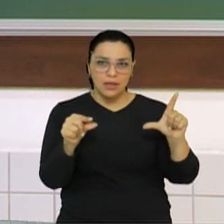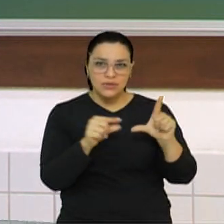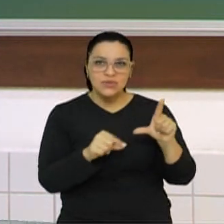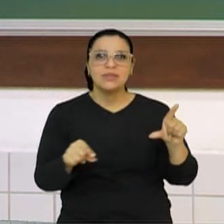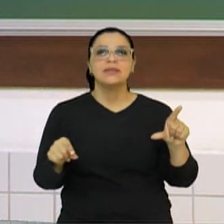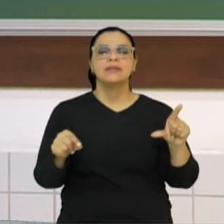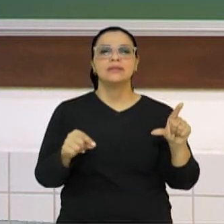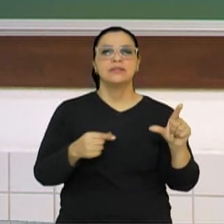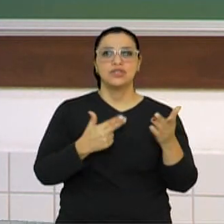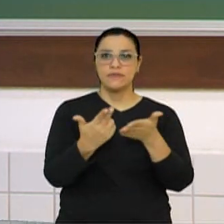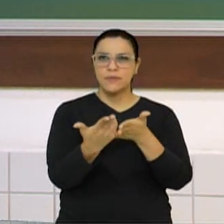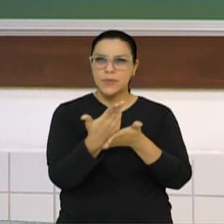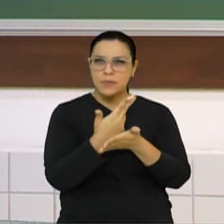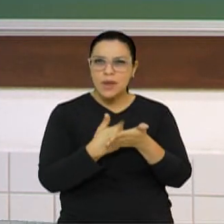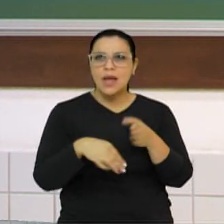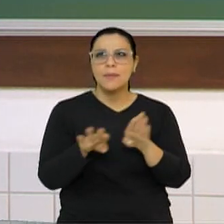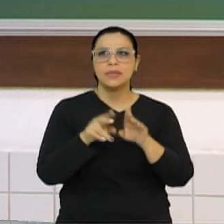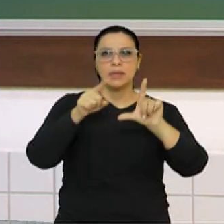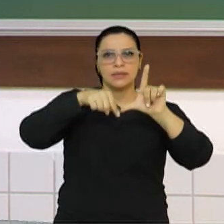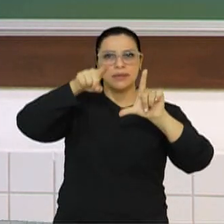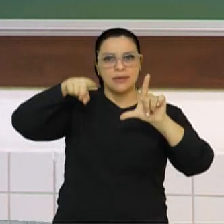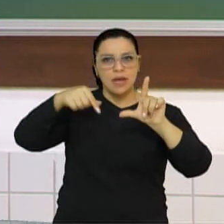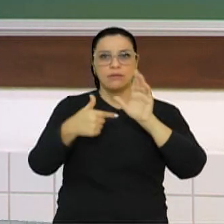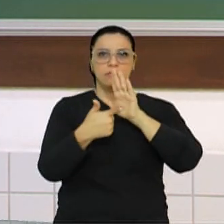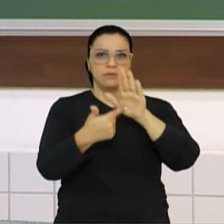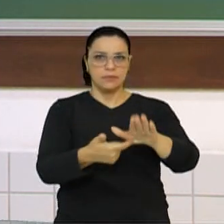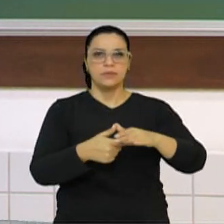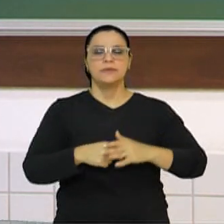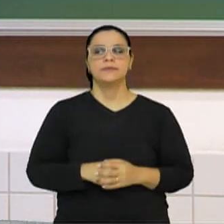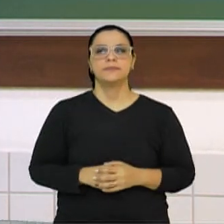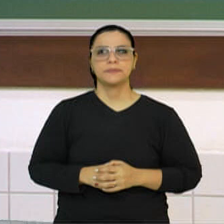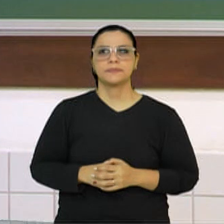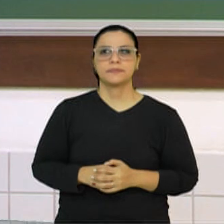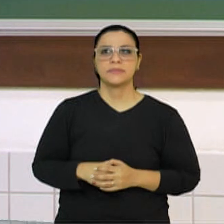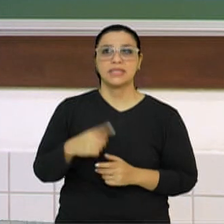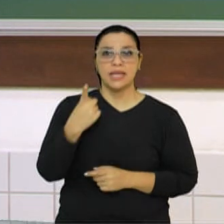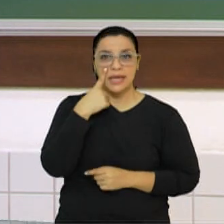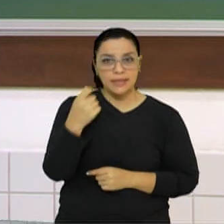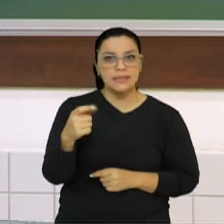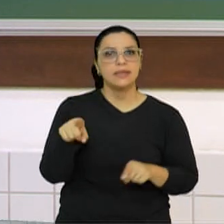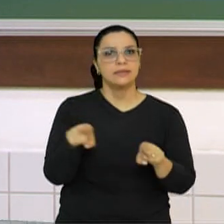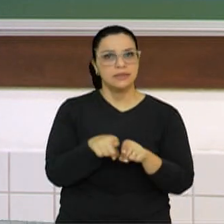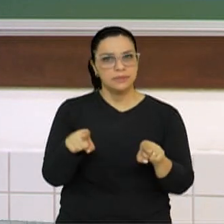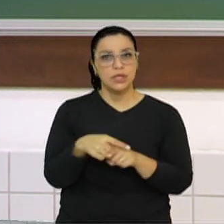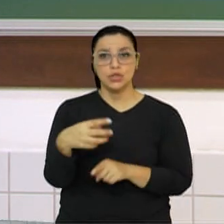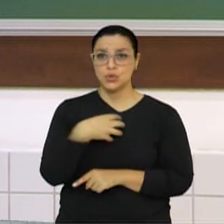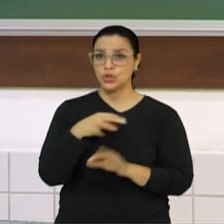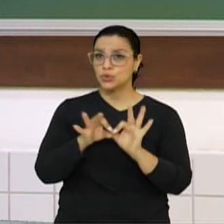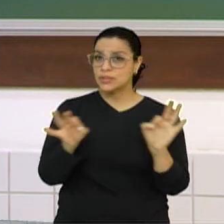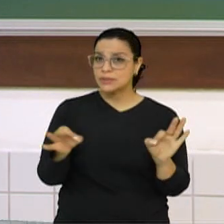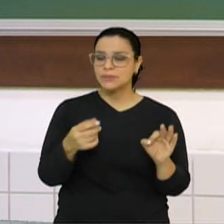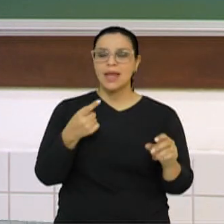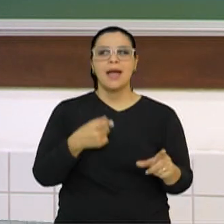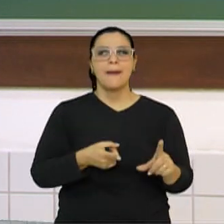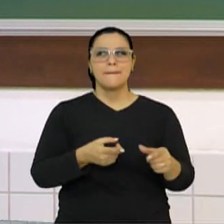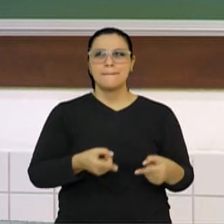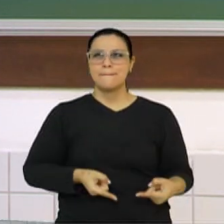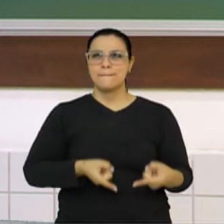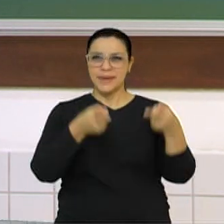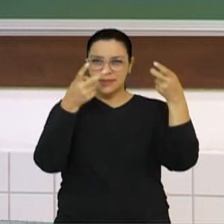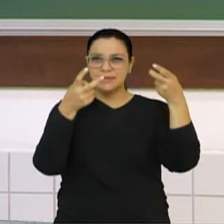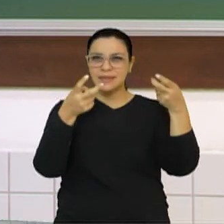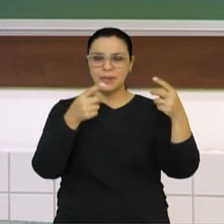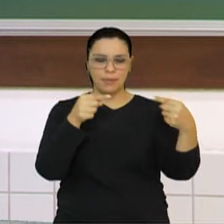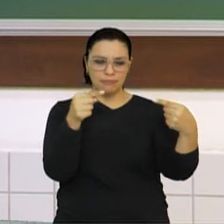gente vê em mapas, como a gente vê em gráficos, essas coisas, ela é interessante também, um modelo que fica fácil de